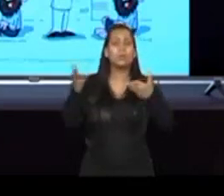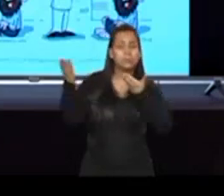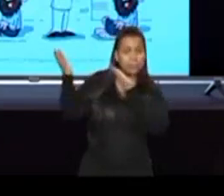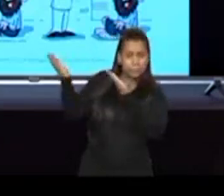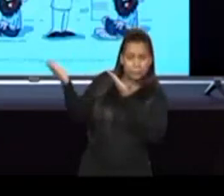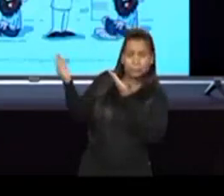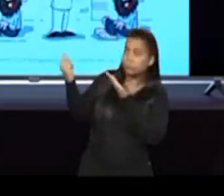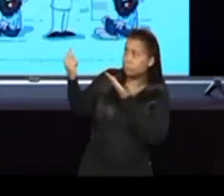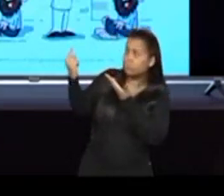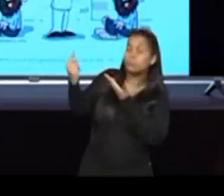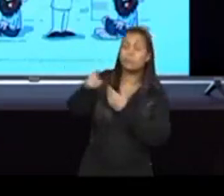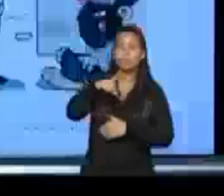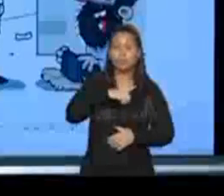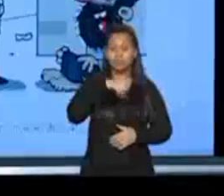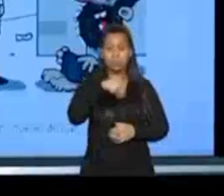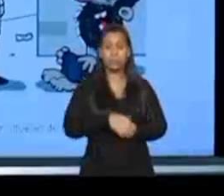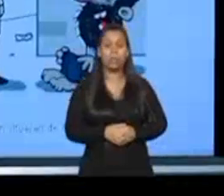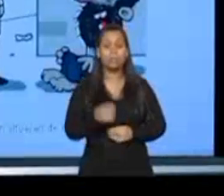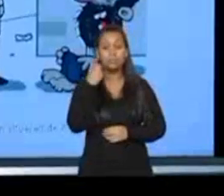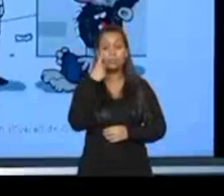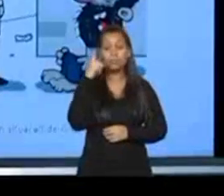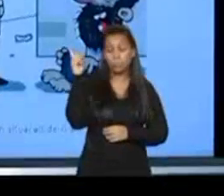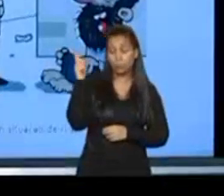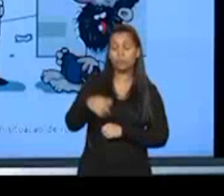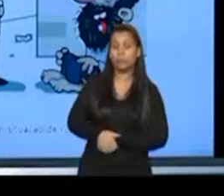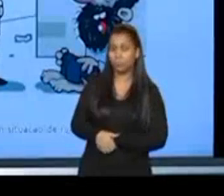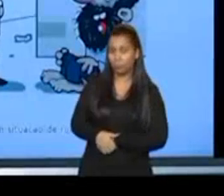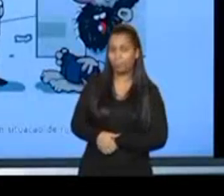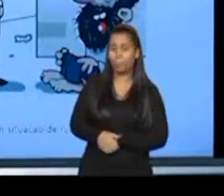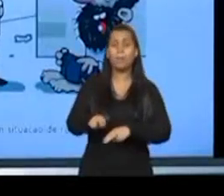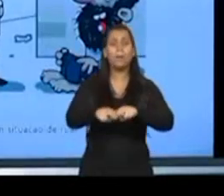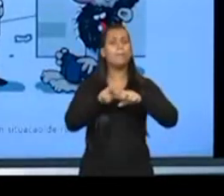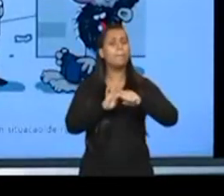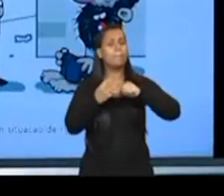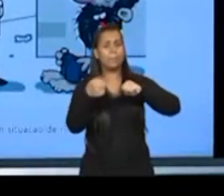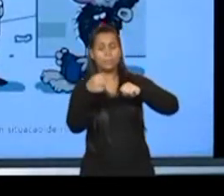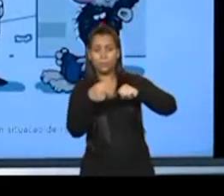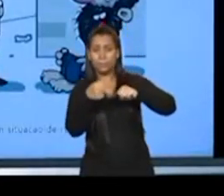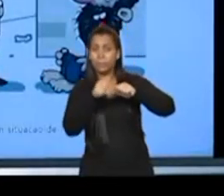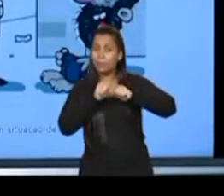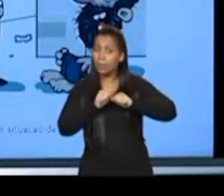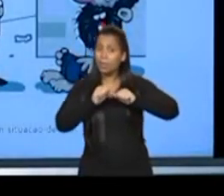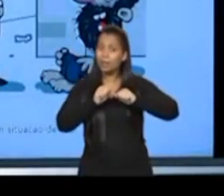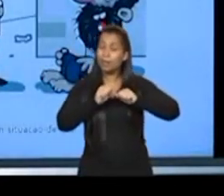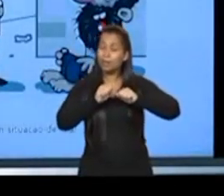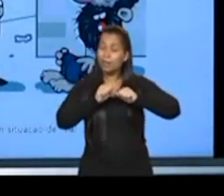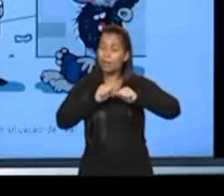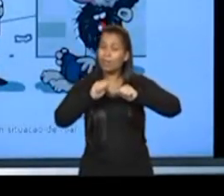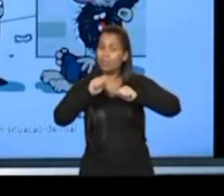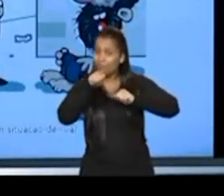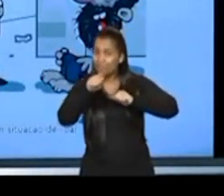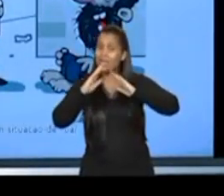que está junto com o material de vocês. Vamos analisar um pouquinho aqui, olha. Devido à pandemia, é para todos ficarem em